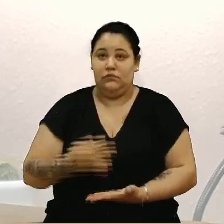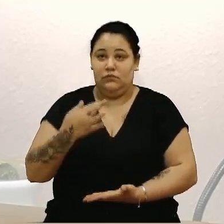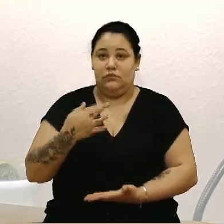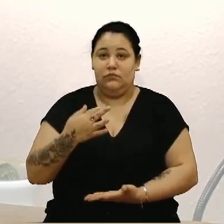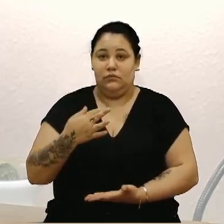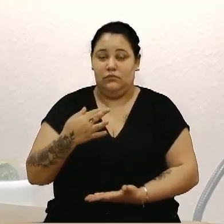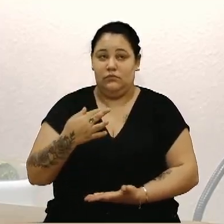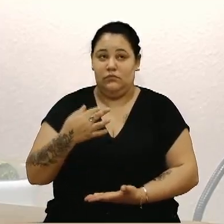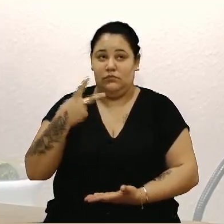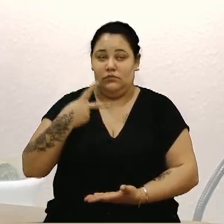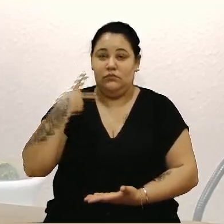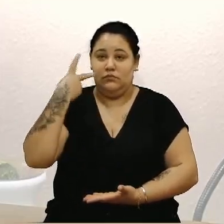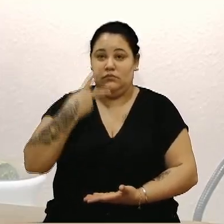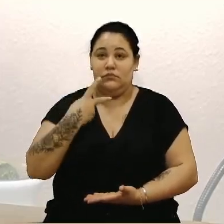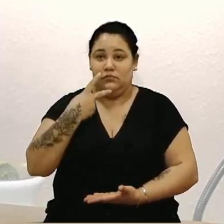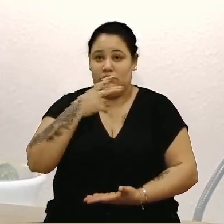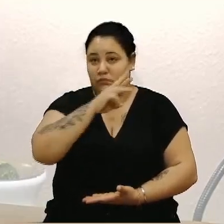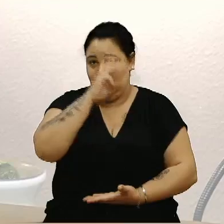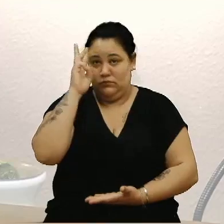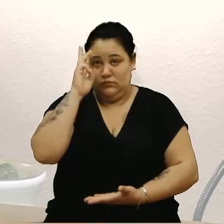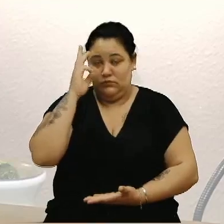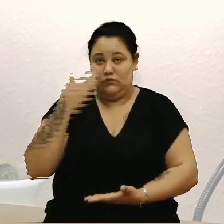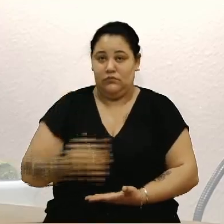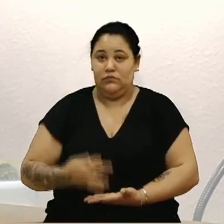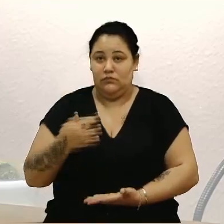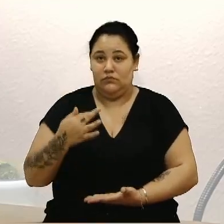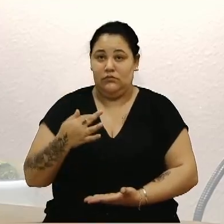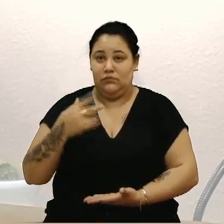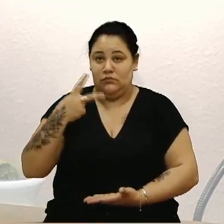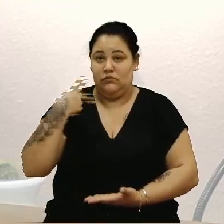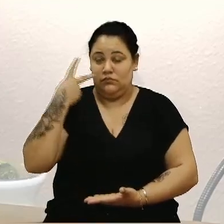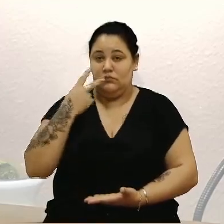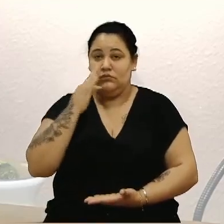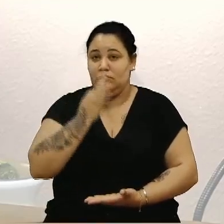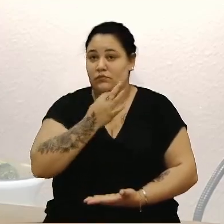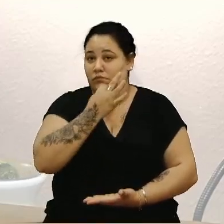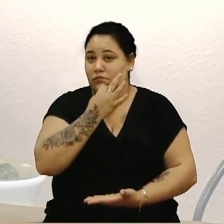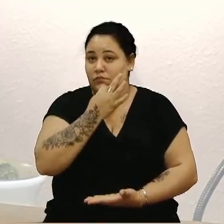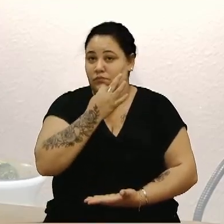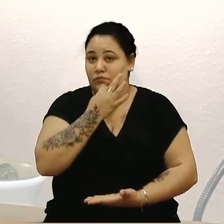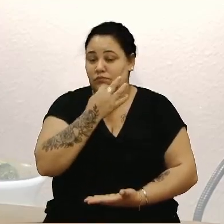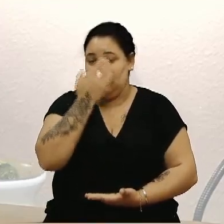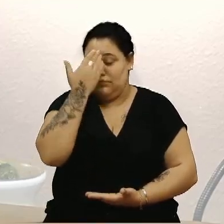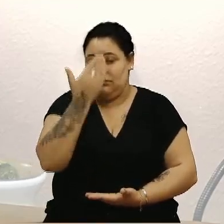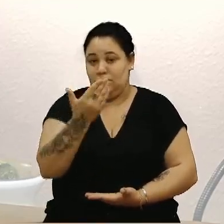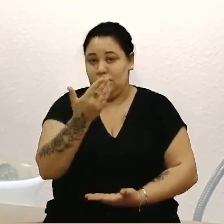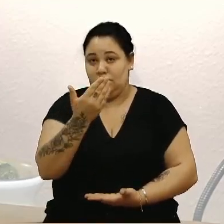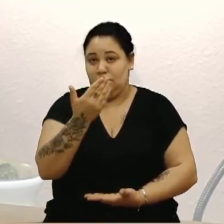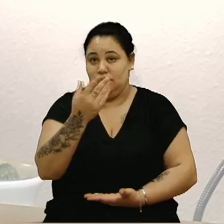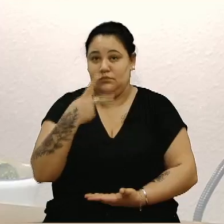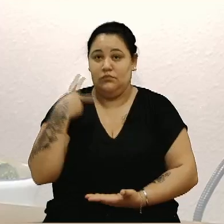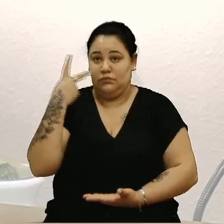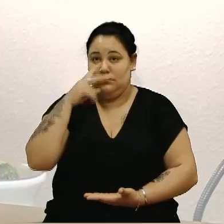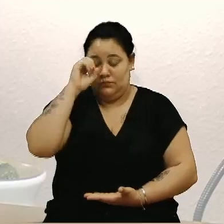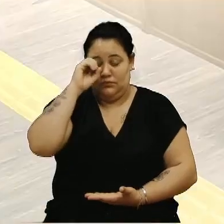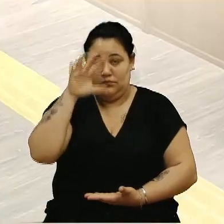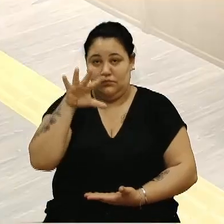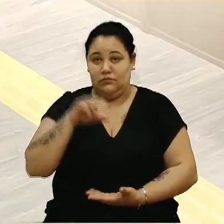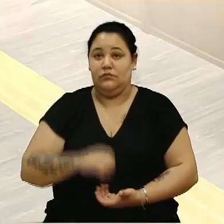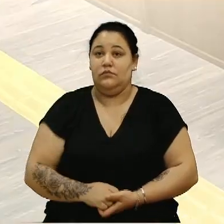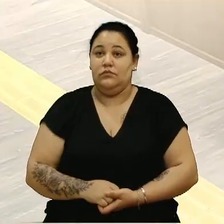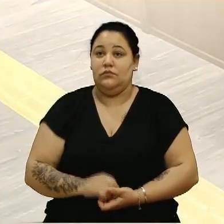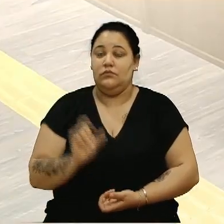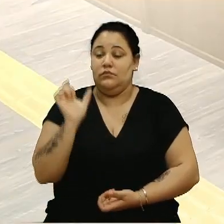ausente. Vereador Juliano Valim, ausente. Vereadora Tatiane Frisso, agradece. Vereador Fiuza, com